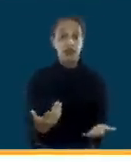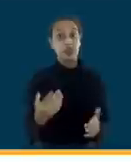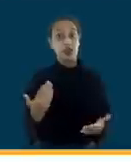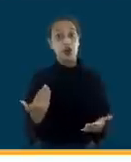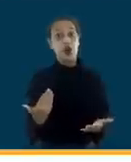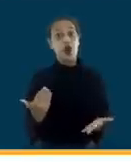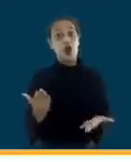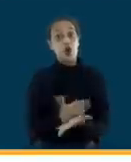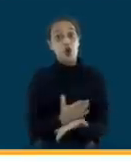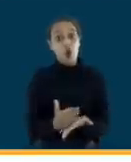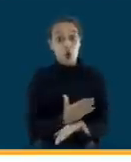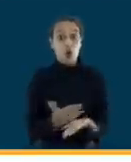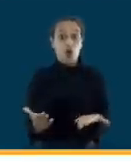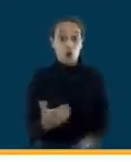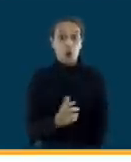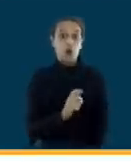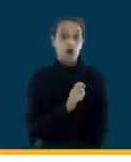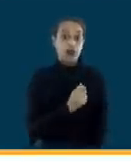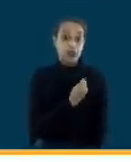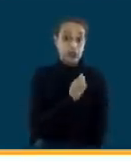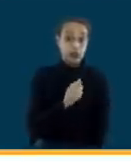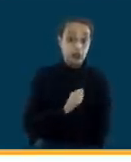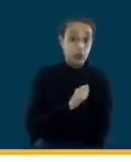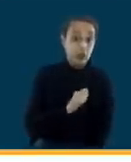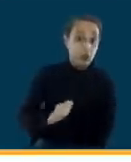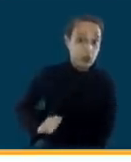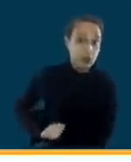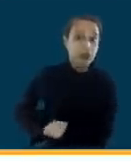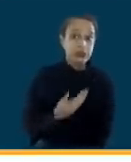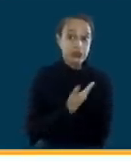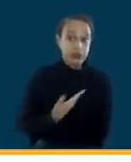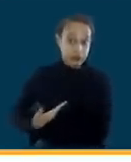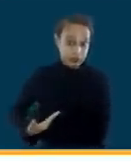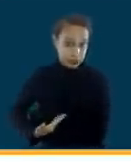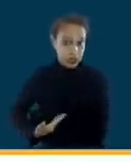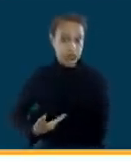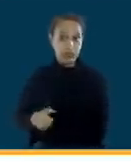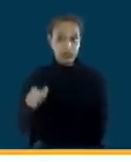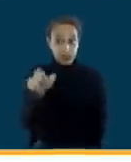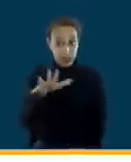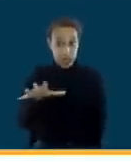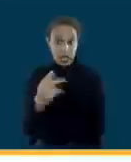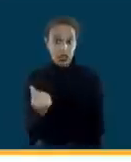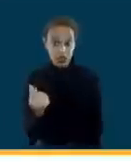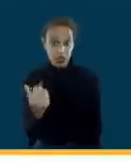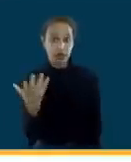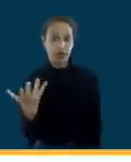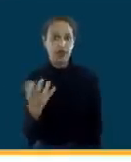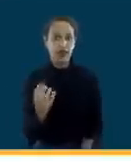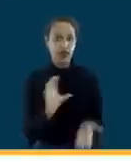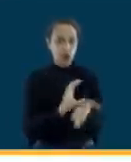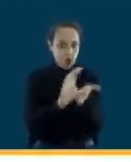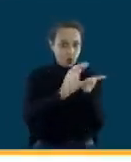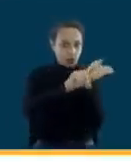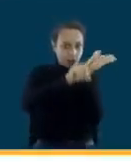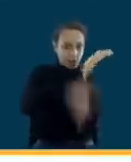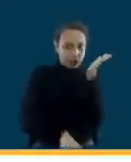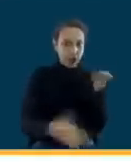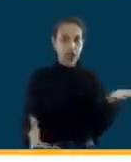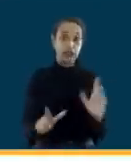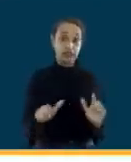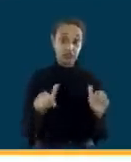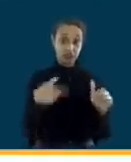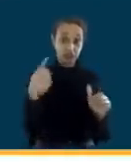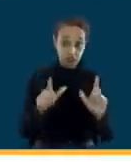área econômica, de retirar recursos, de achar que essa ação que nós fazemos no campo